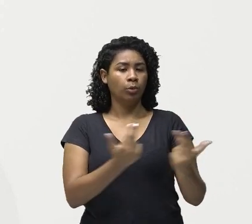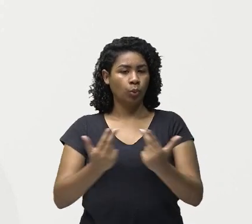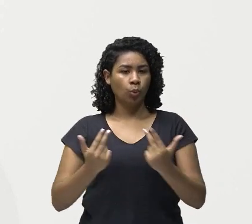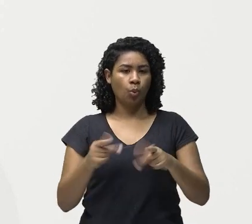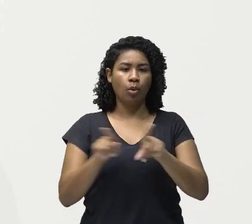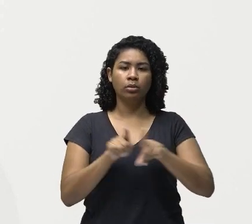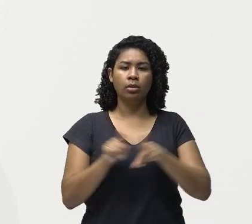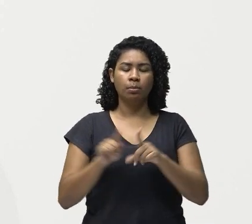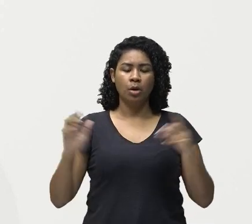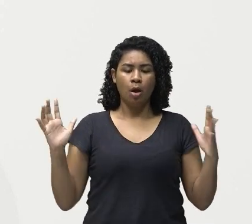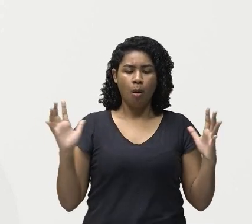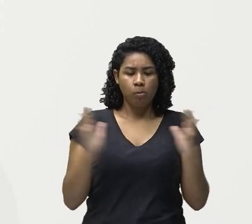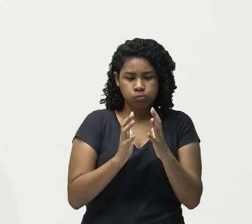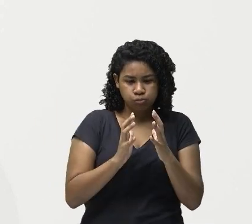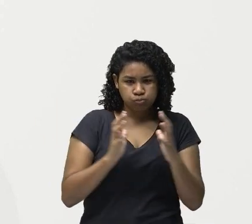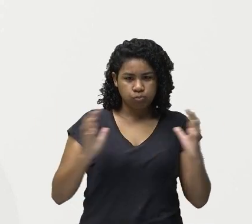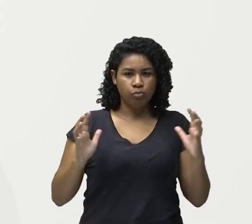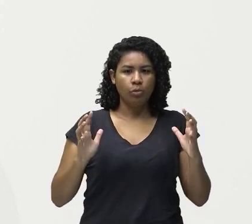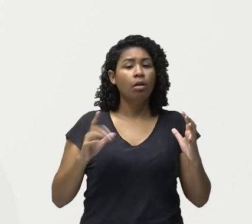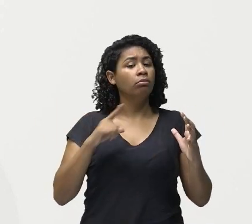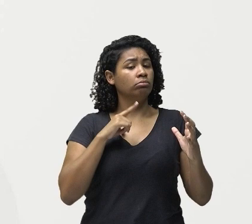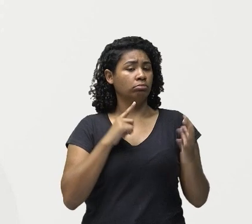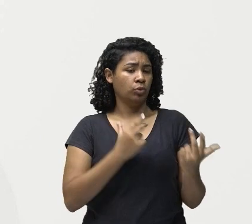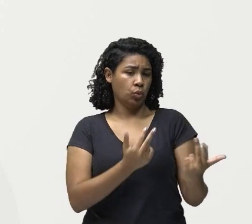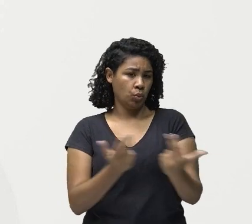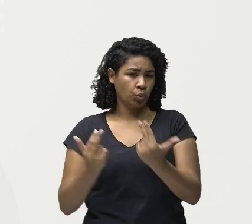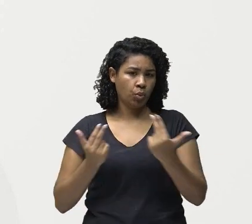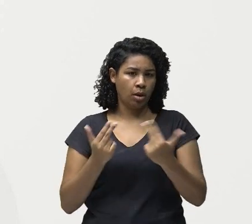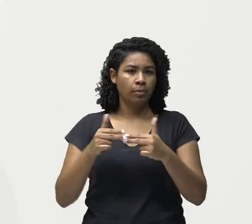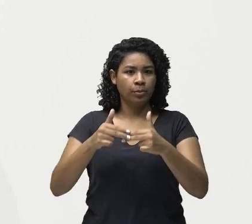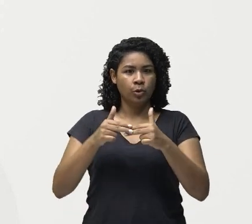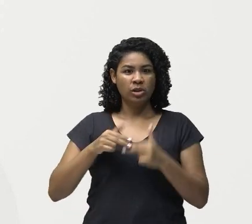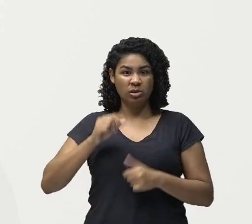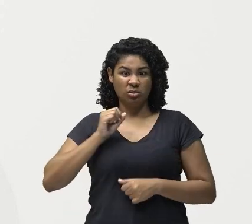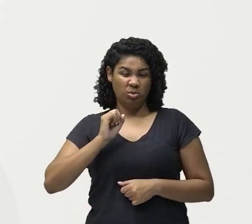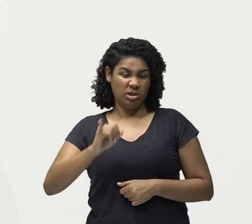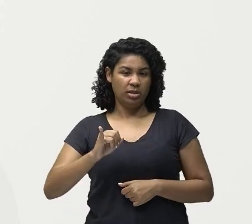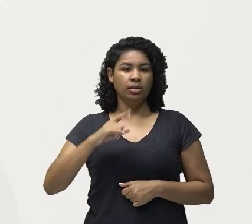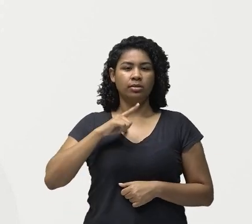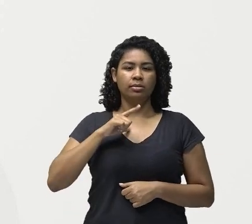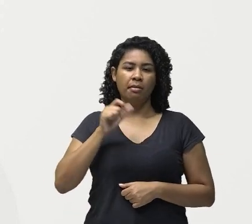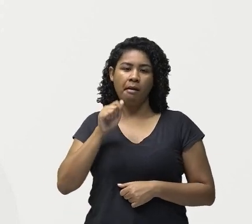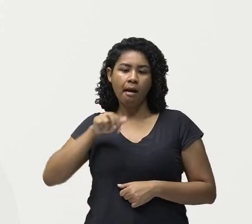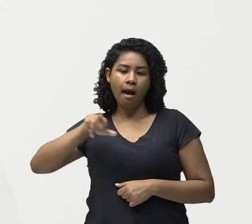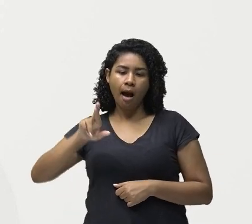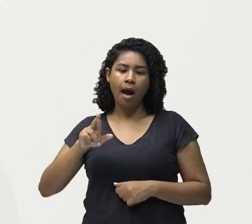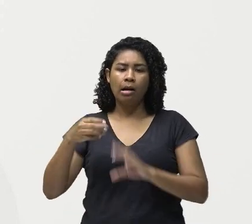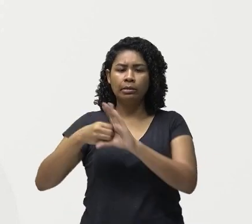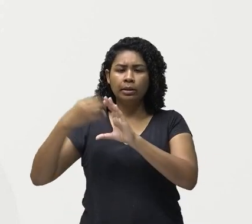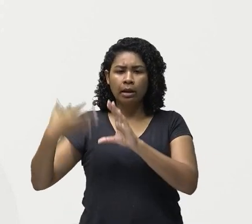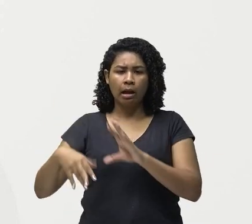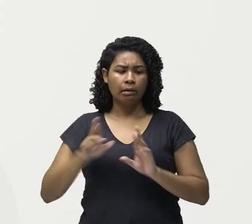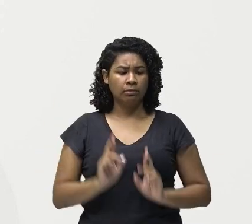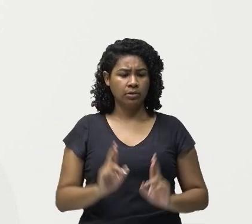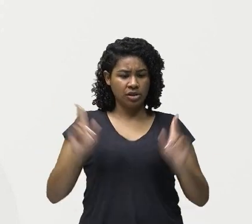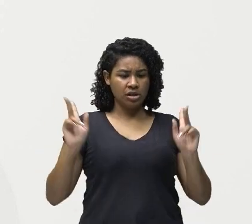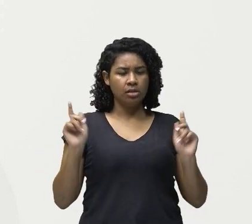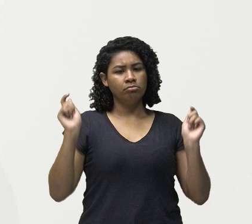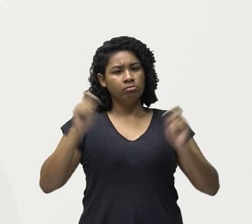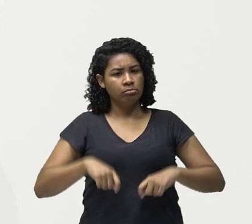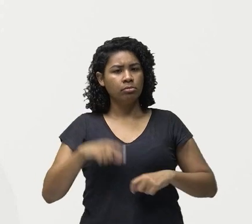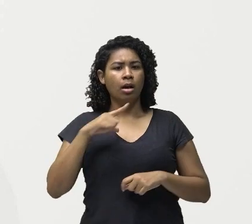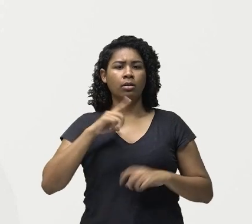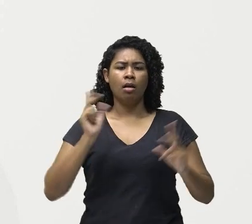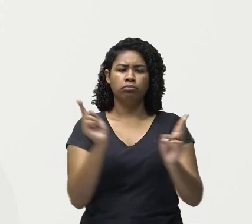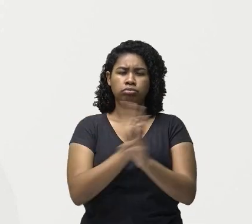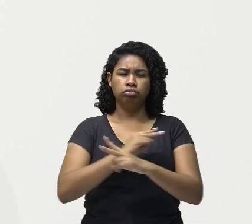com características diferentes forma as frentes, que podem ser quentes ou